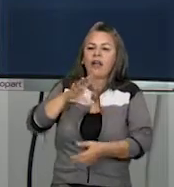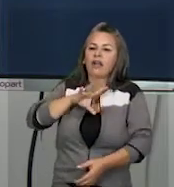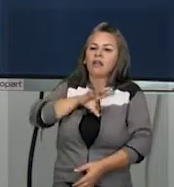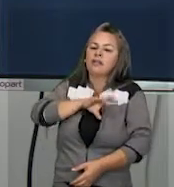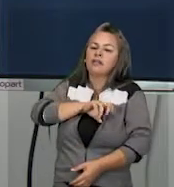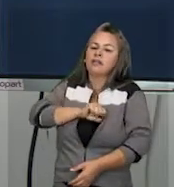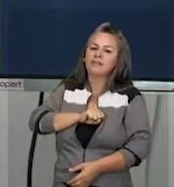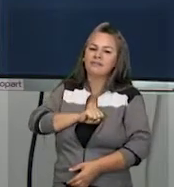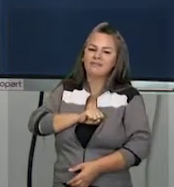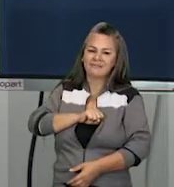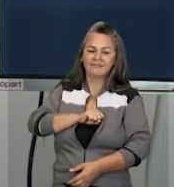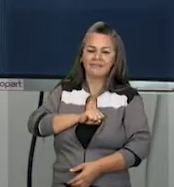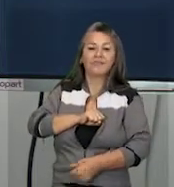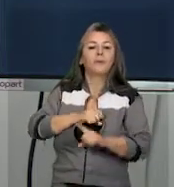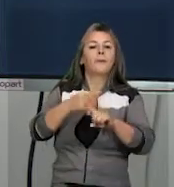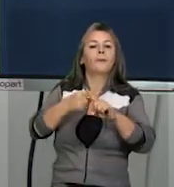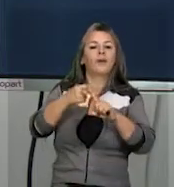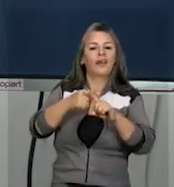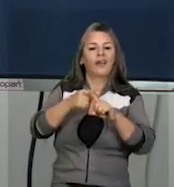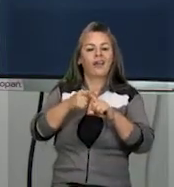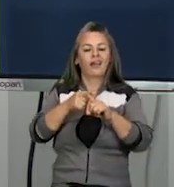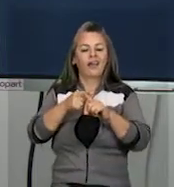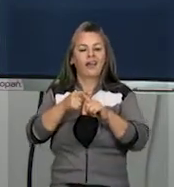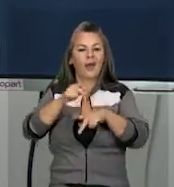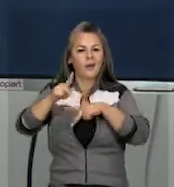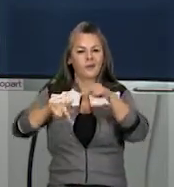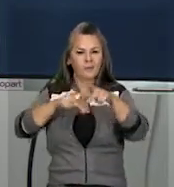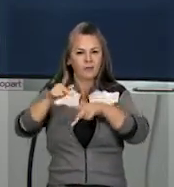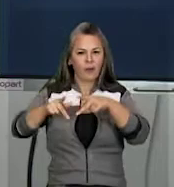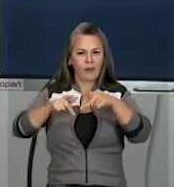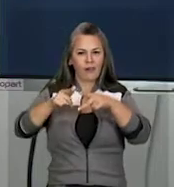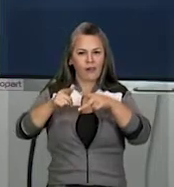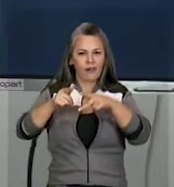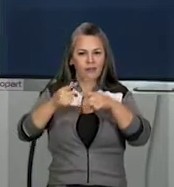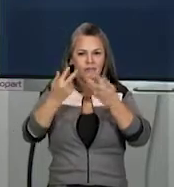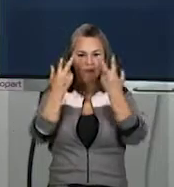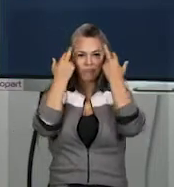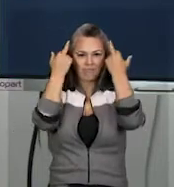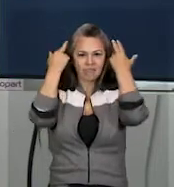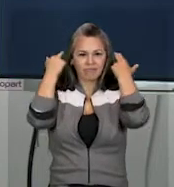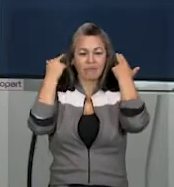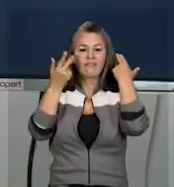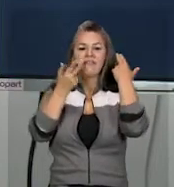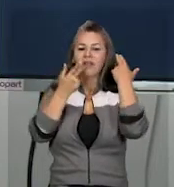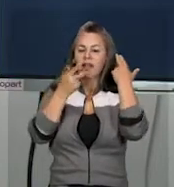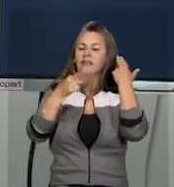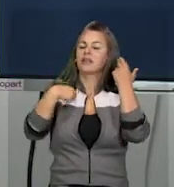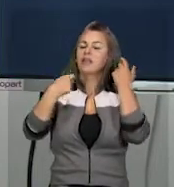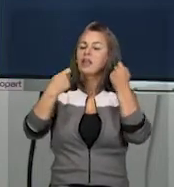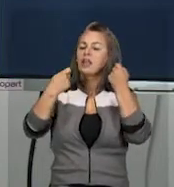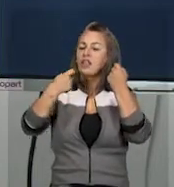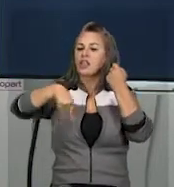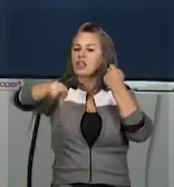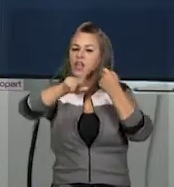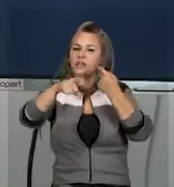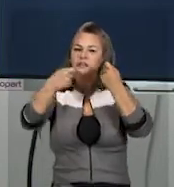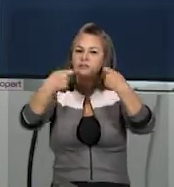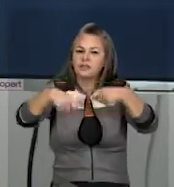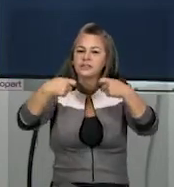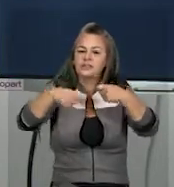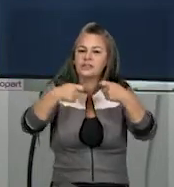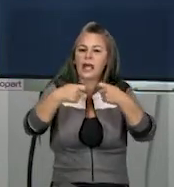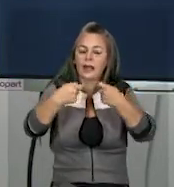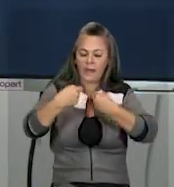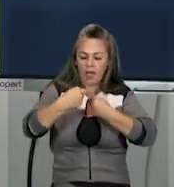era importante que as pessoas conseguissem controlar as emoções. Para ter ideia, era tão importante o teatro